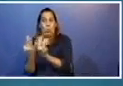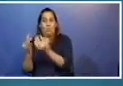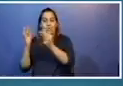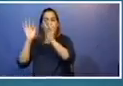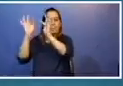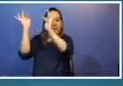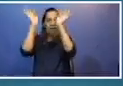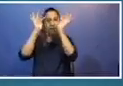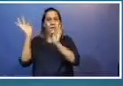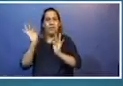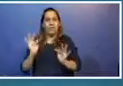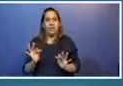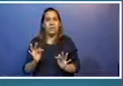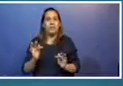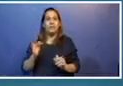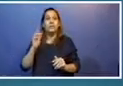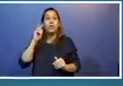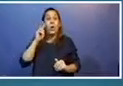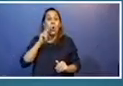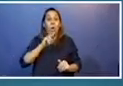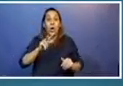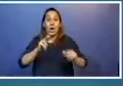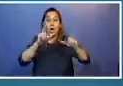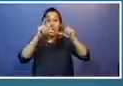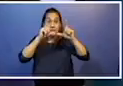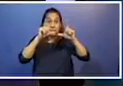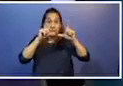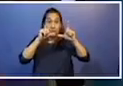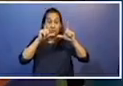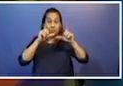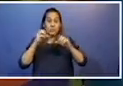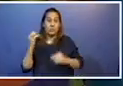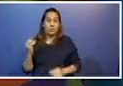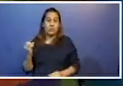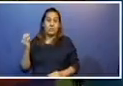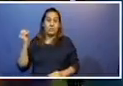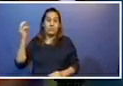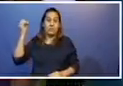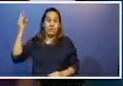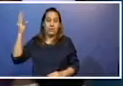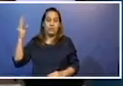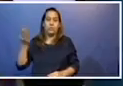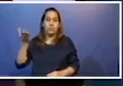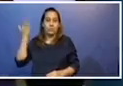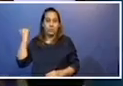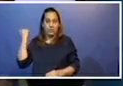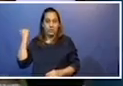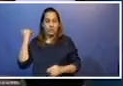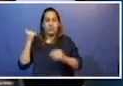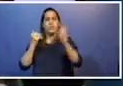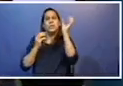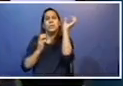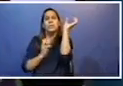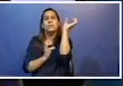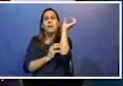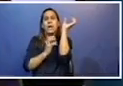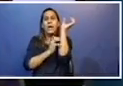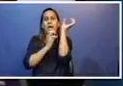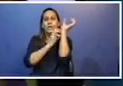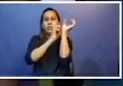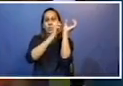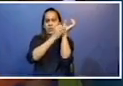feliz olhando as fotos das viagens que foram feitas. Para a parte aqui da imagem,